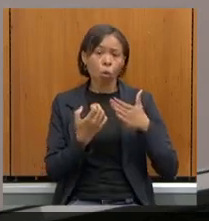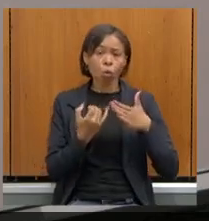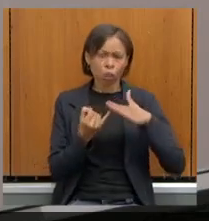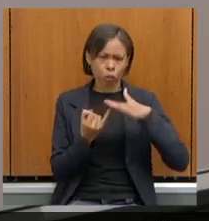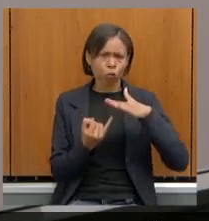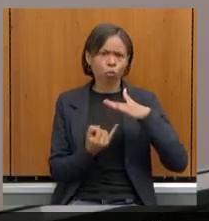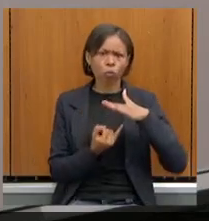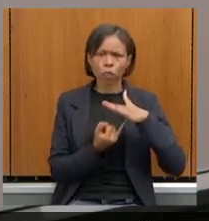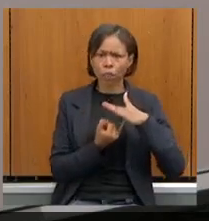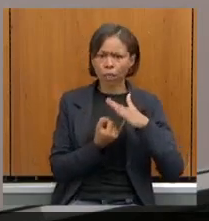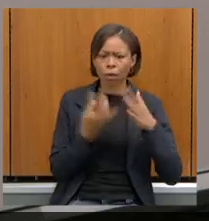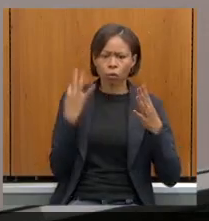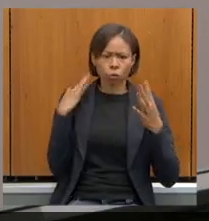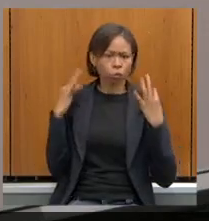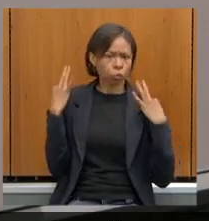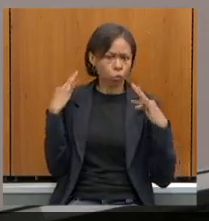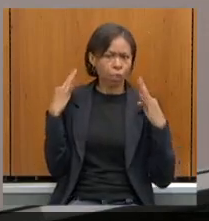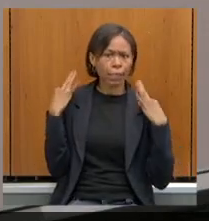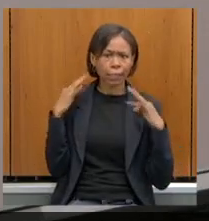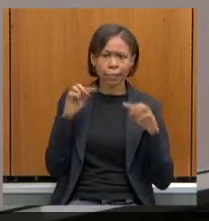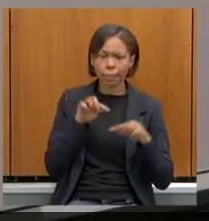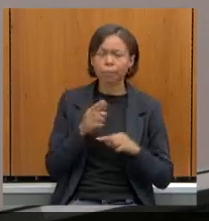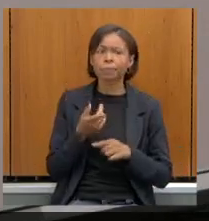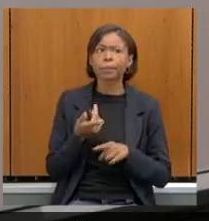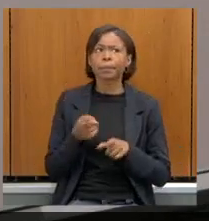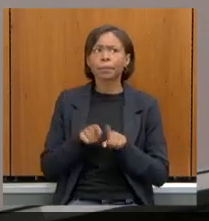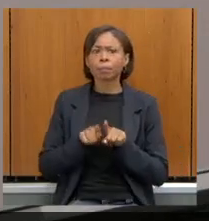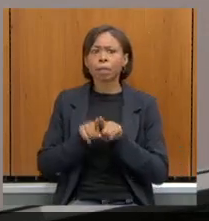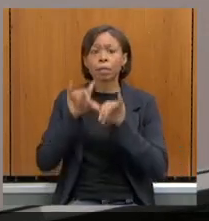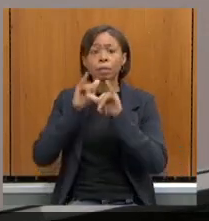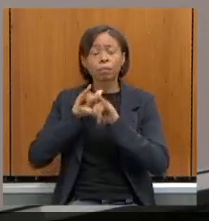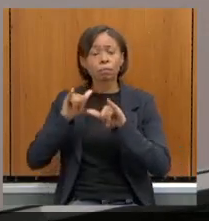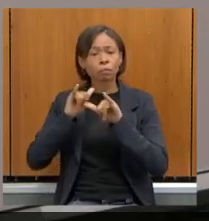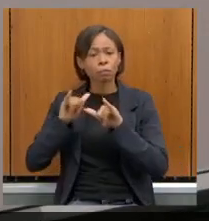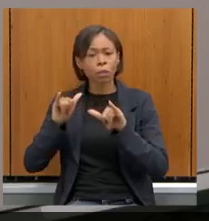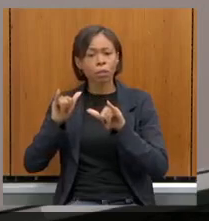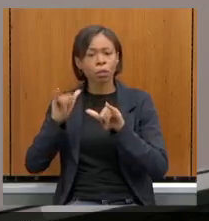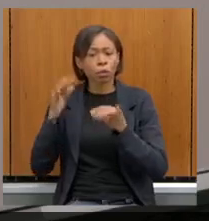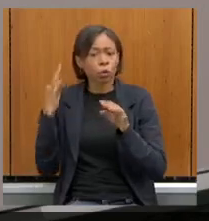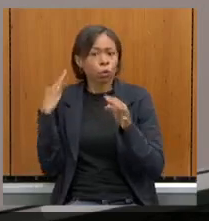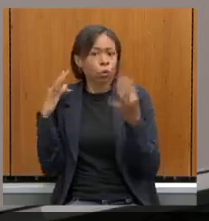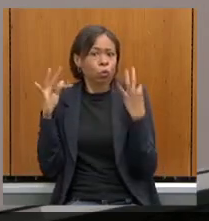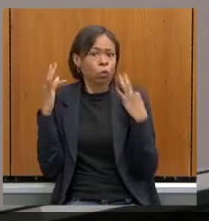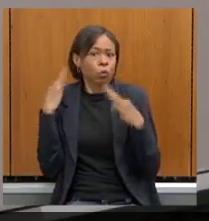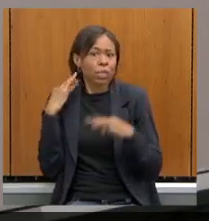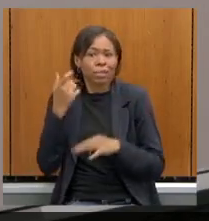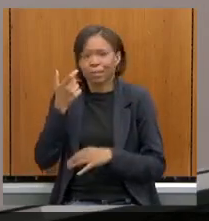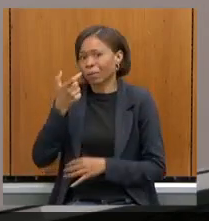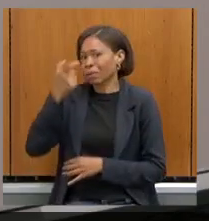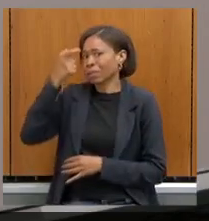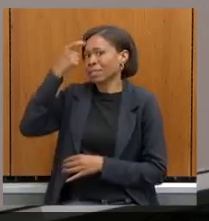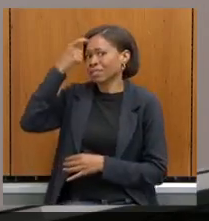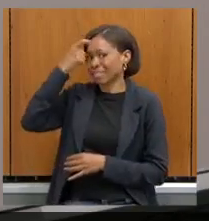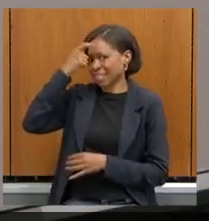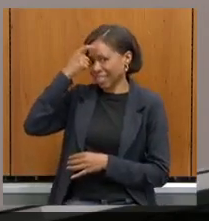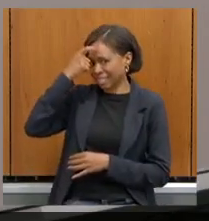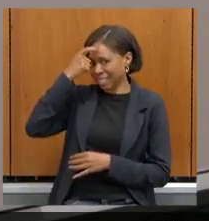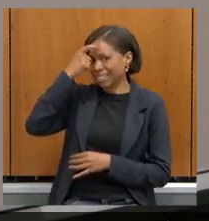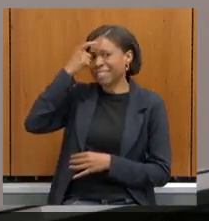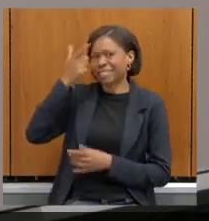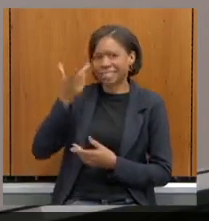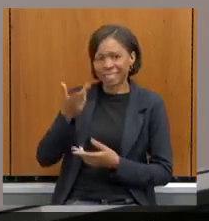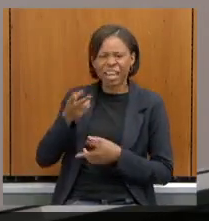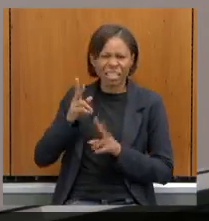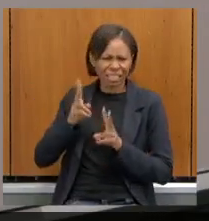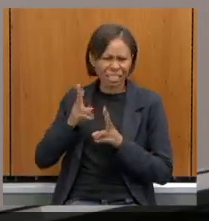Mundial do Turismo. Campanha Turismo Consciente, que estamos sempre dizendo máscara e